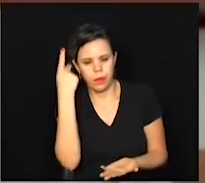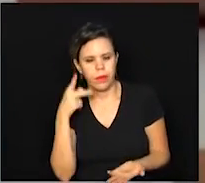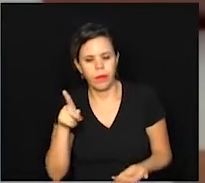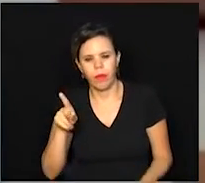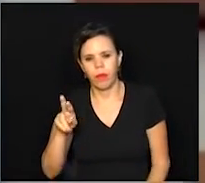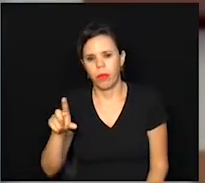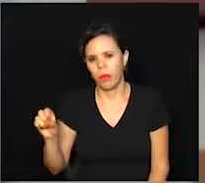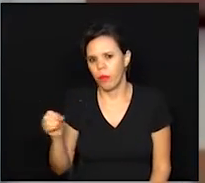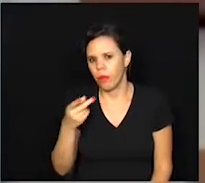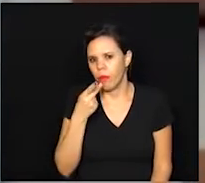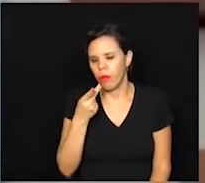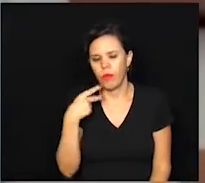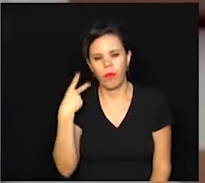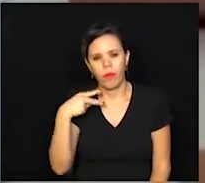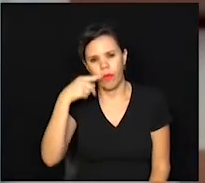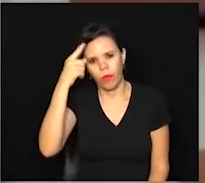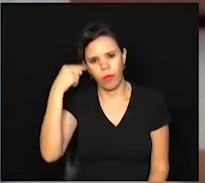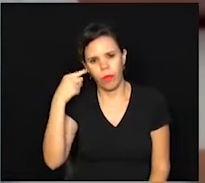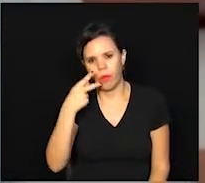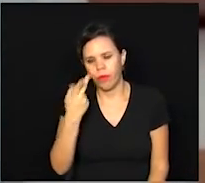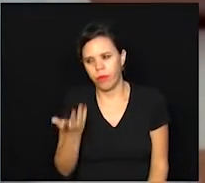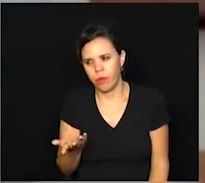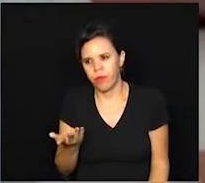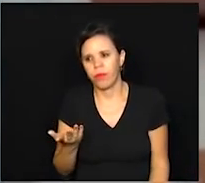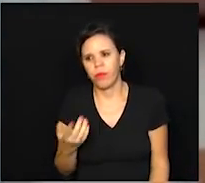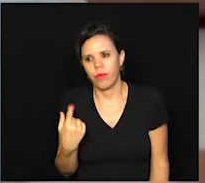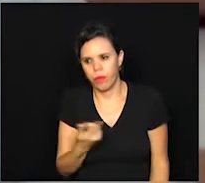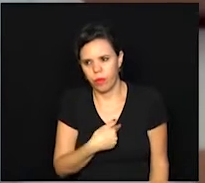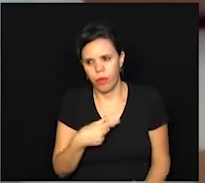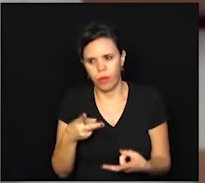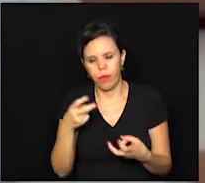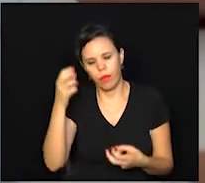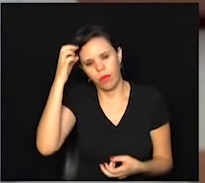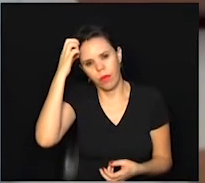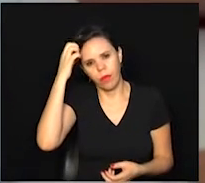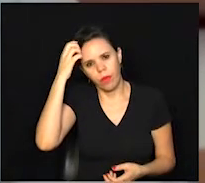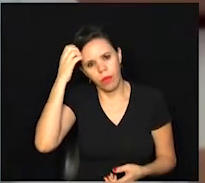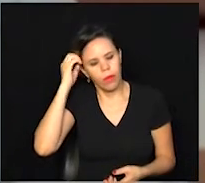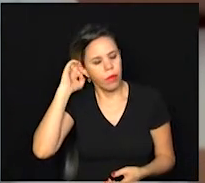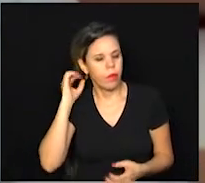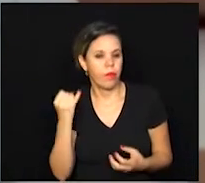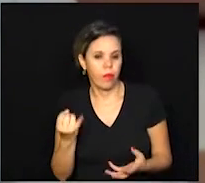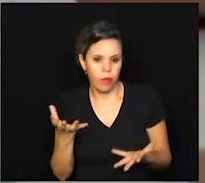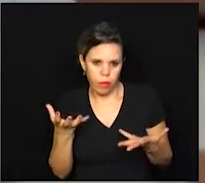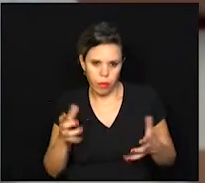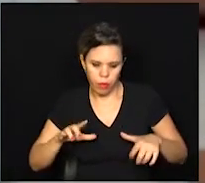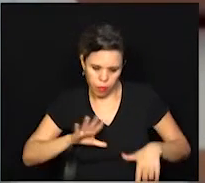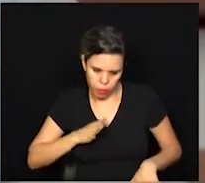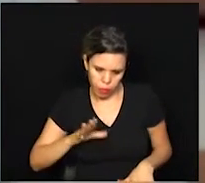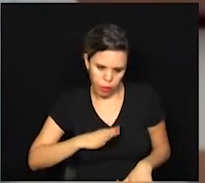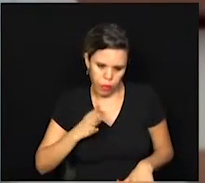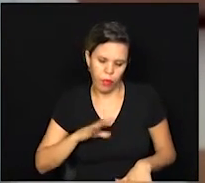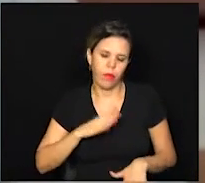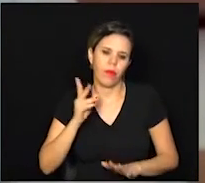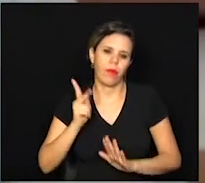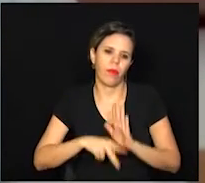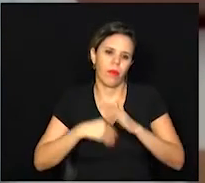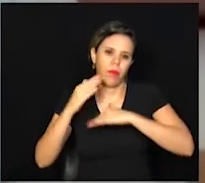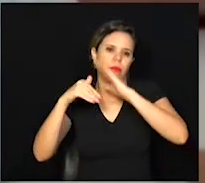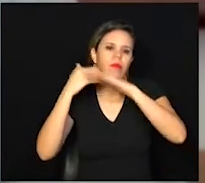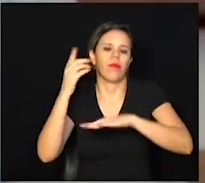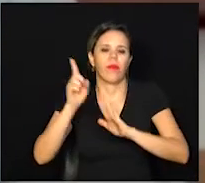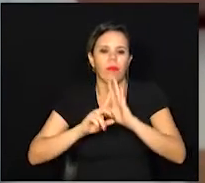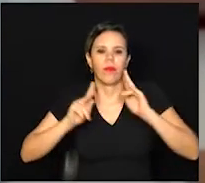falou, a vereadora Paola também, se a gente quer mesmo ter a ousadia de construir um plano municipal dos